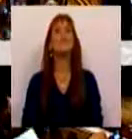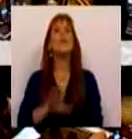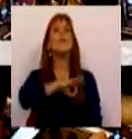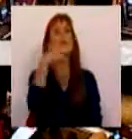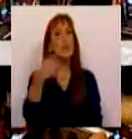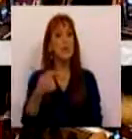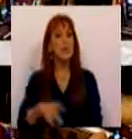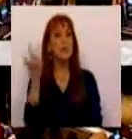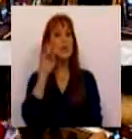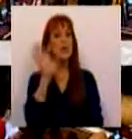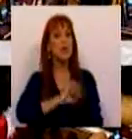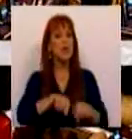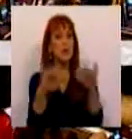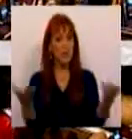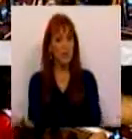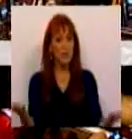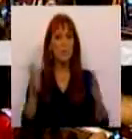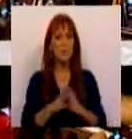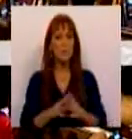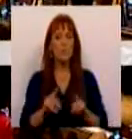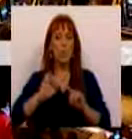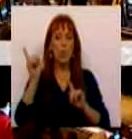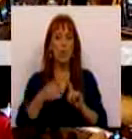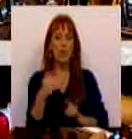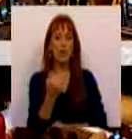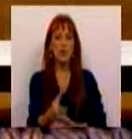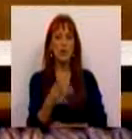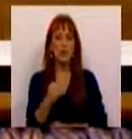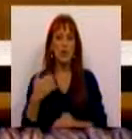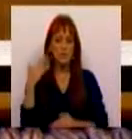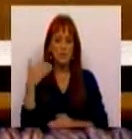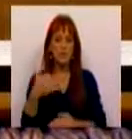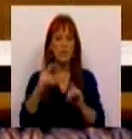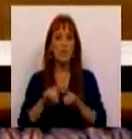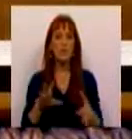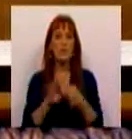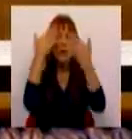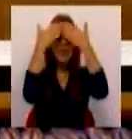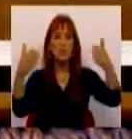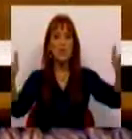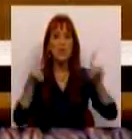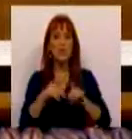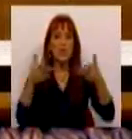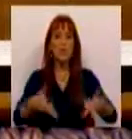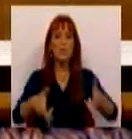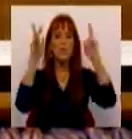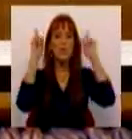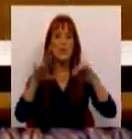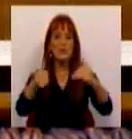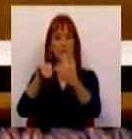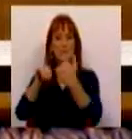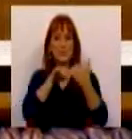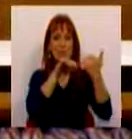Senhor Presidente, senhoras e senhores deputados, o ano de 2016 decorre sob o signo da democracia, das liberdades e da